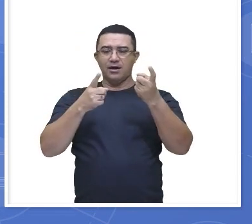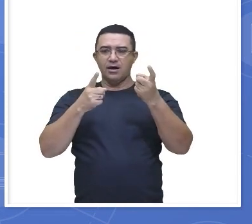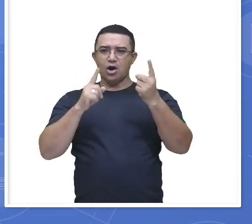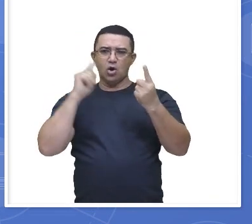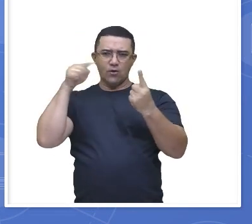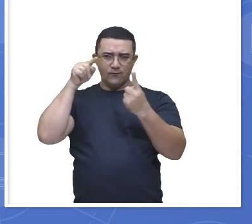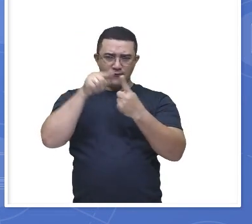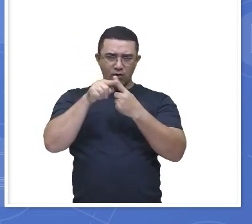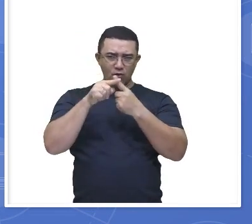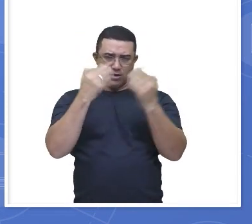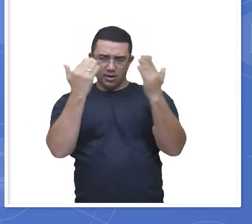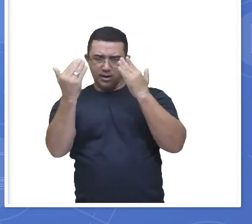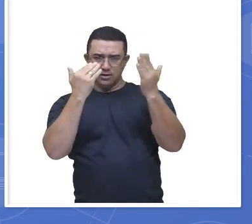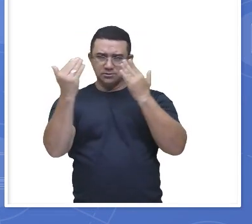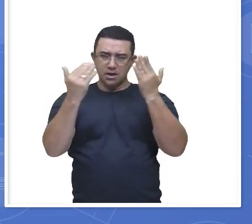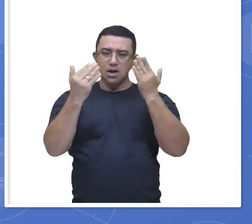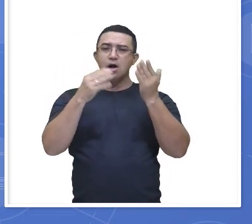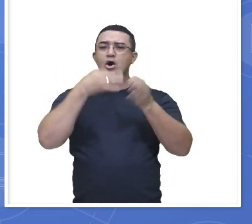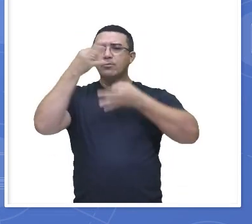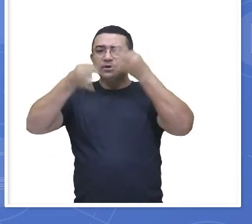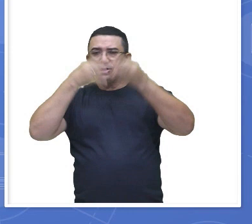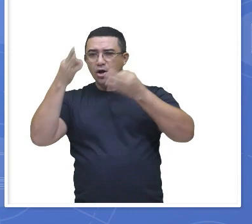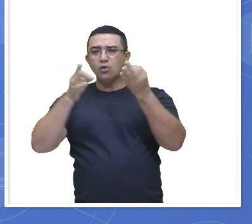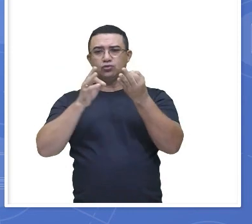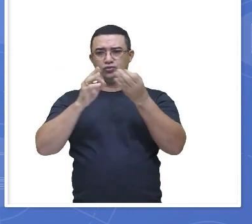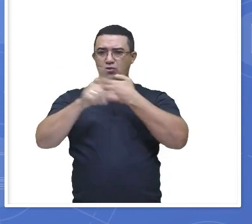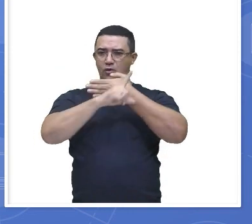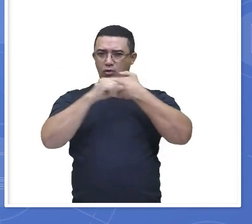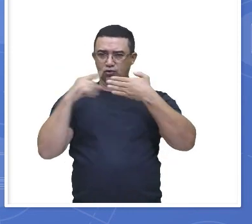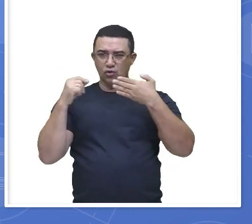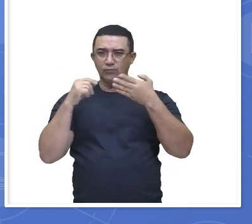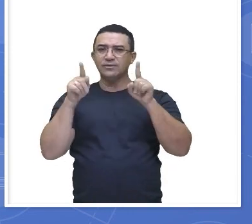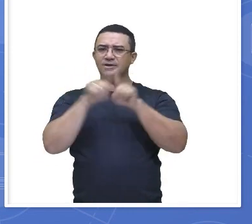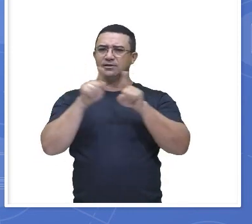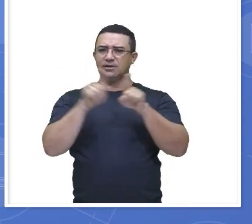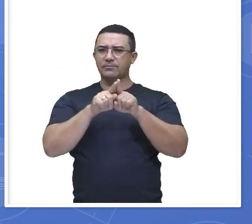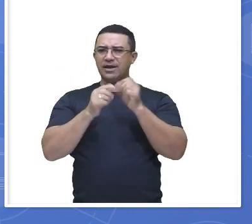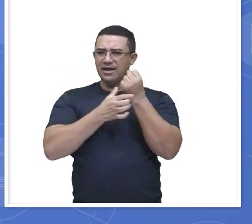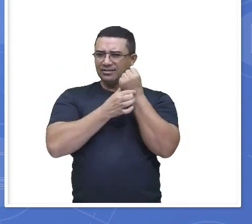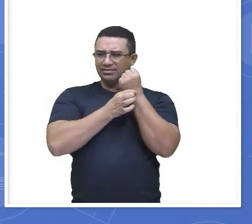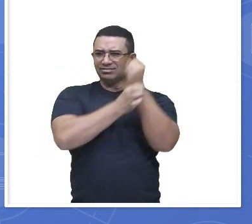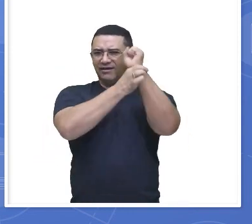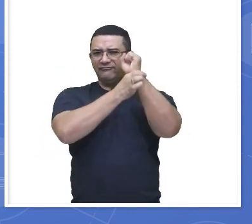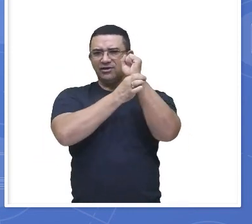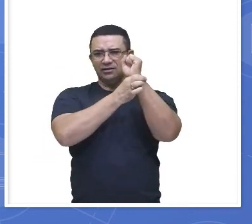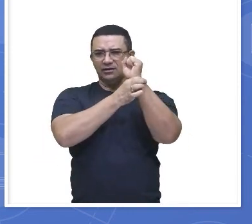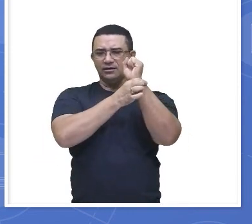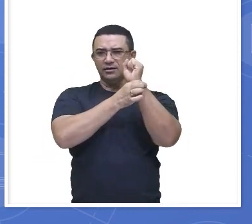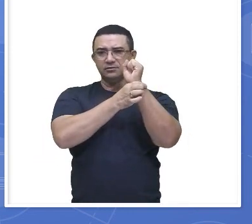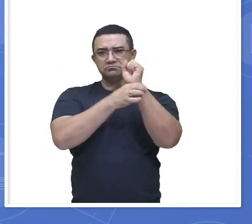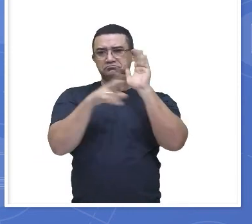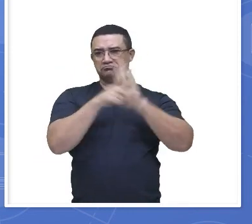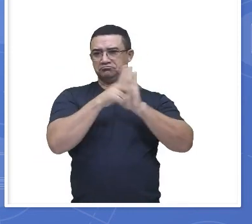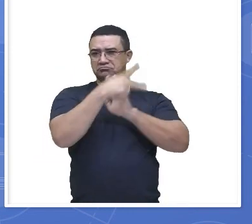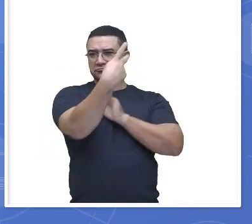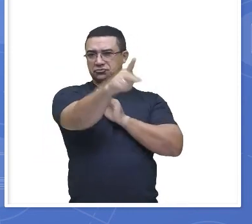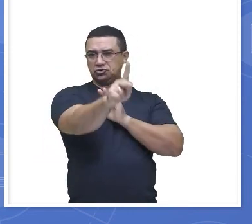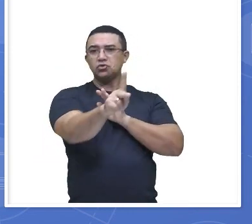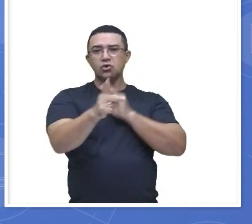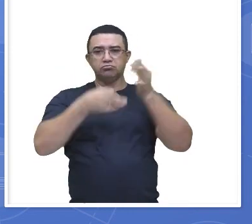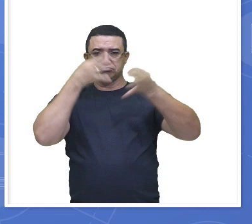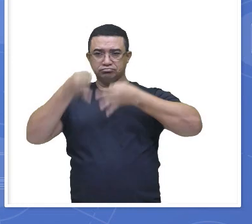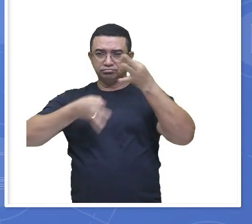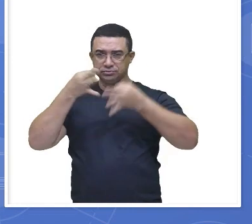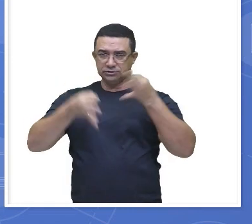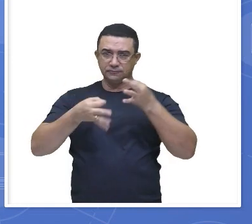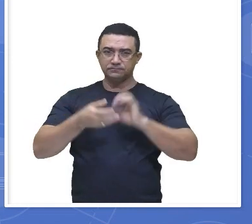opinião do autor e a tese a defender. Então, tudo isso é possível dentro de um parágrafo introdutório, que normalmente é o primeiro,